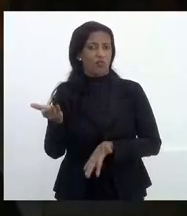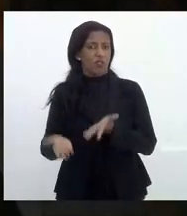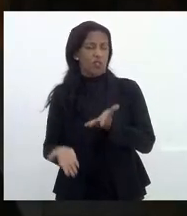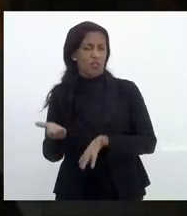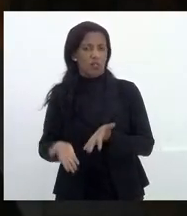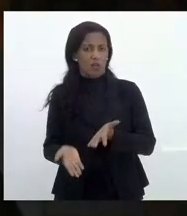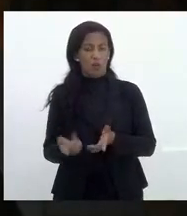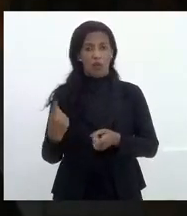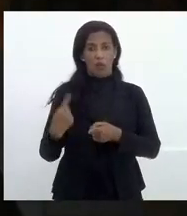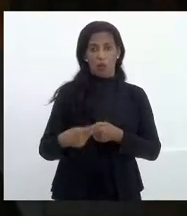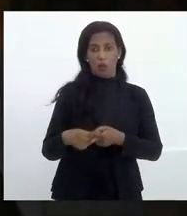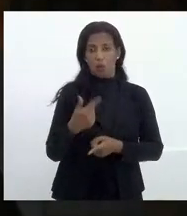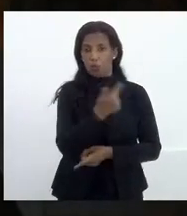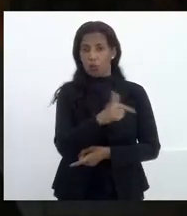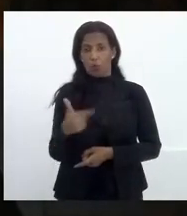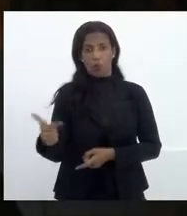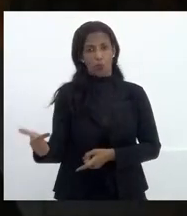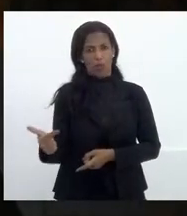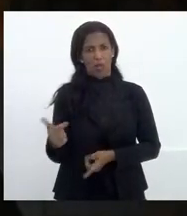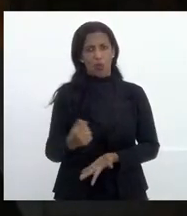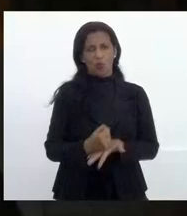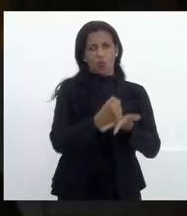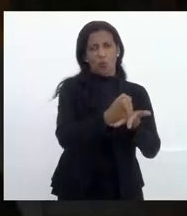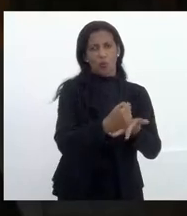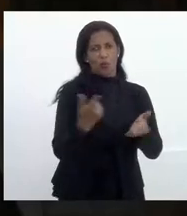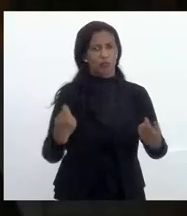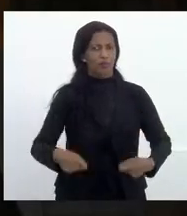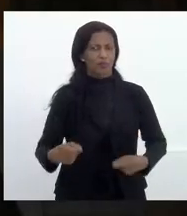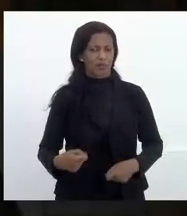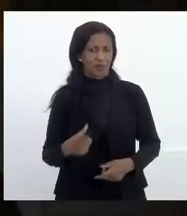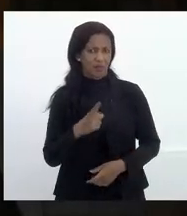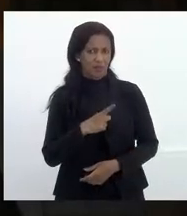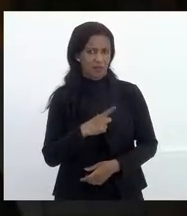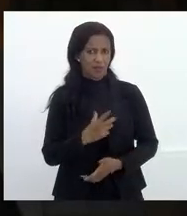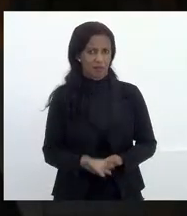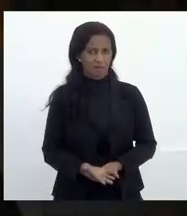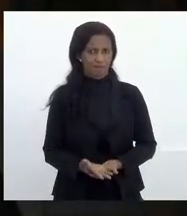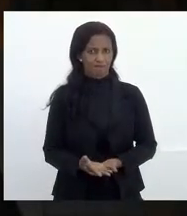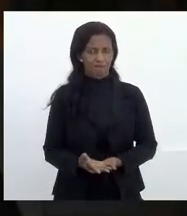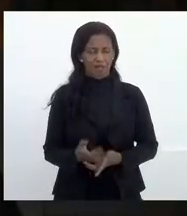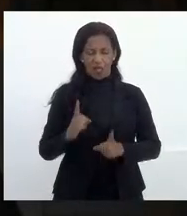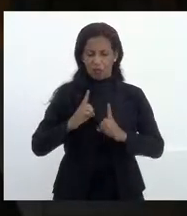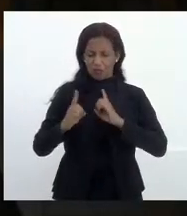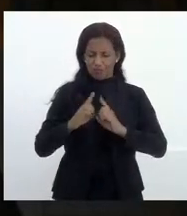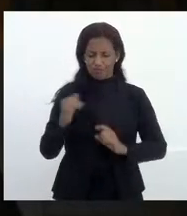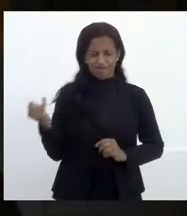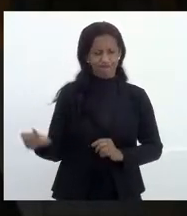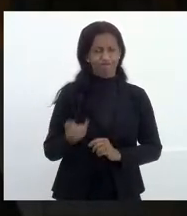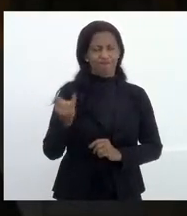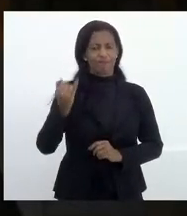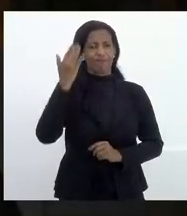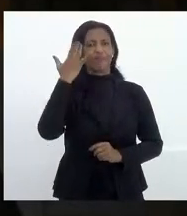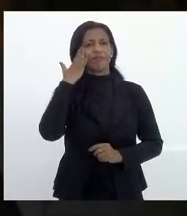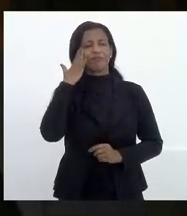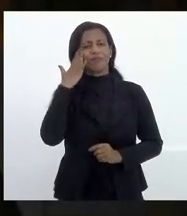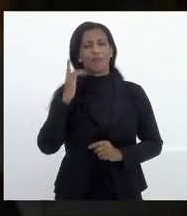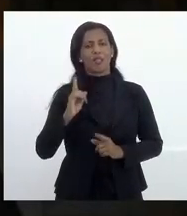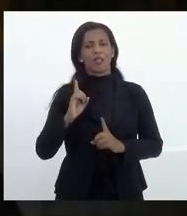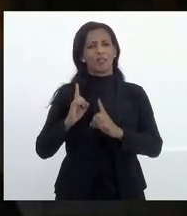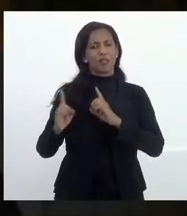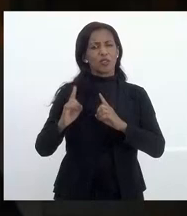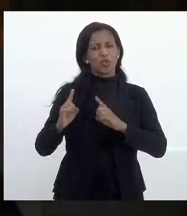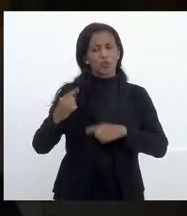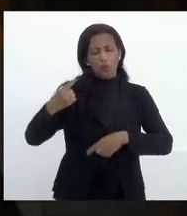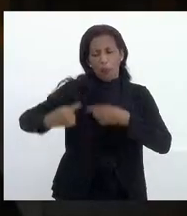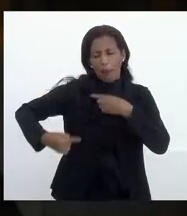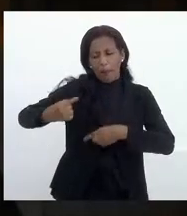é porque não há uma porta que deveria ter né é essa um debate fundamental para a gente entender essa